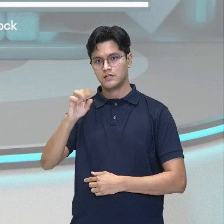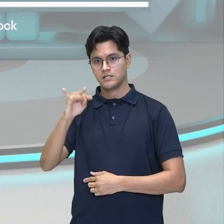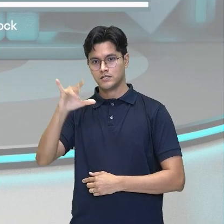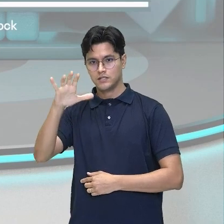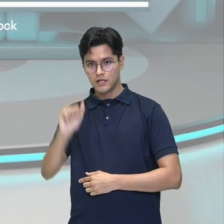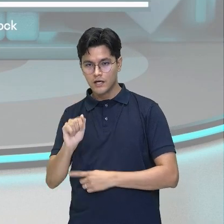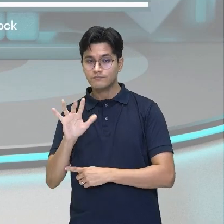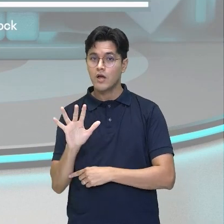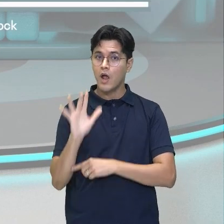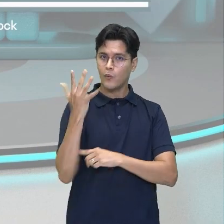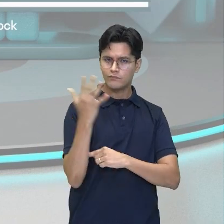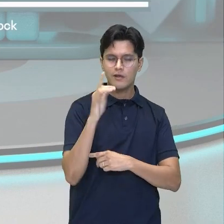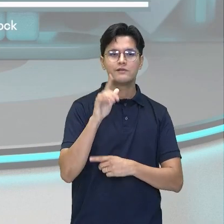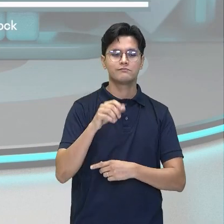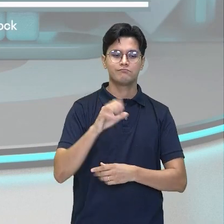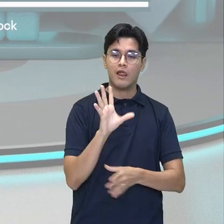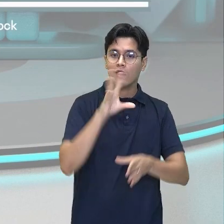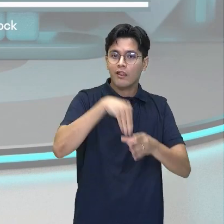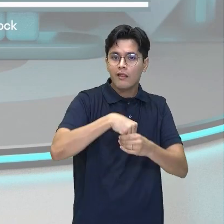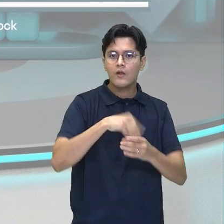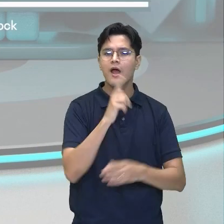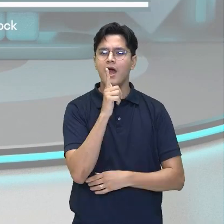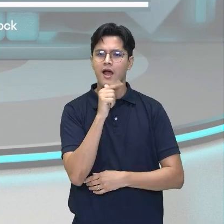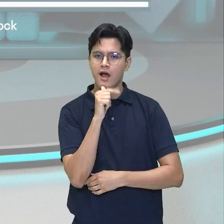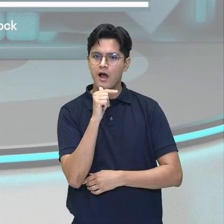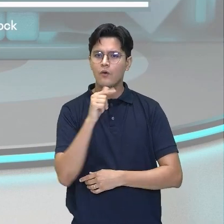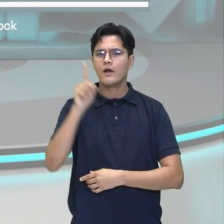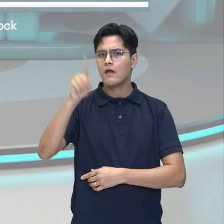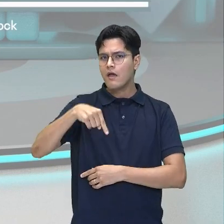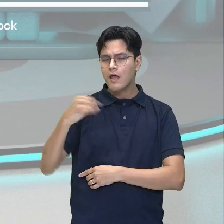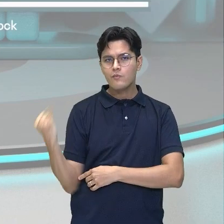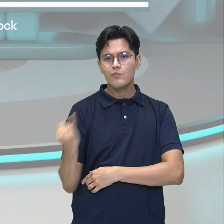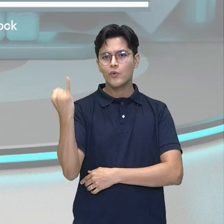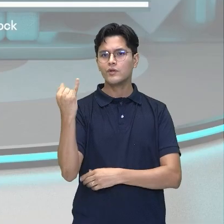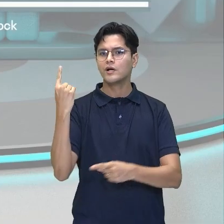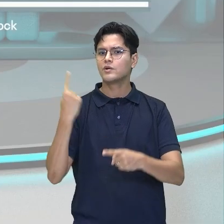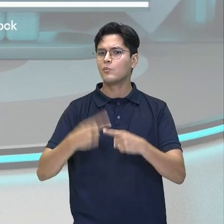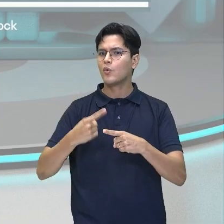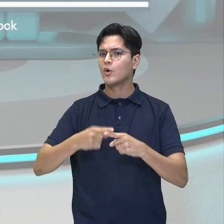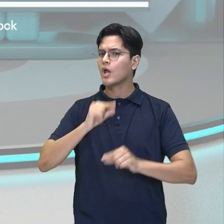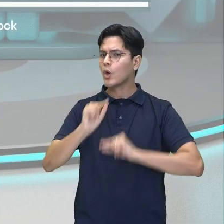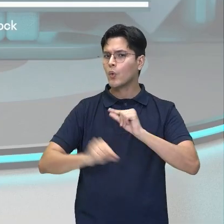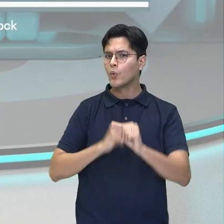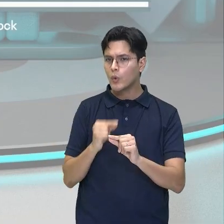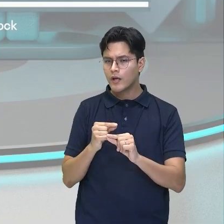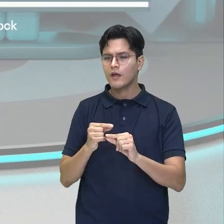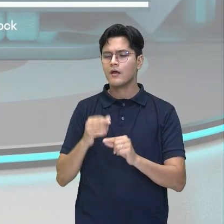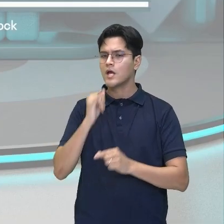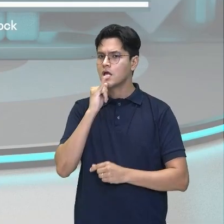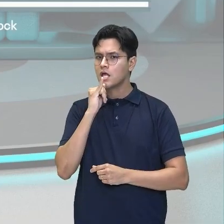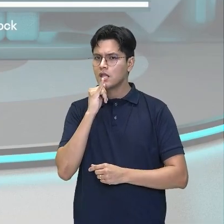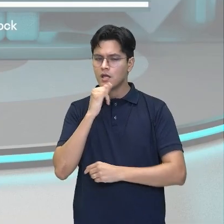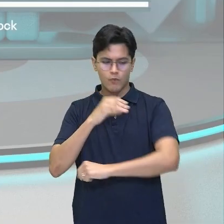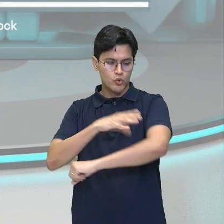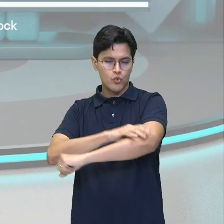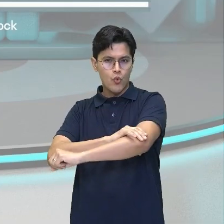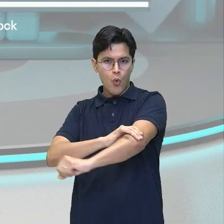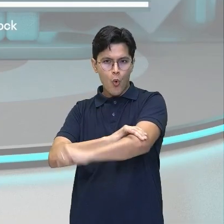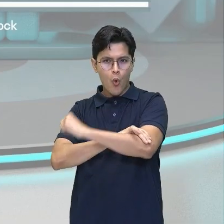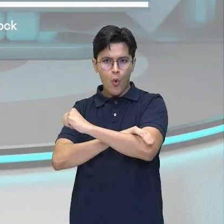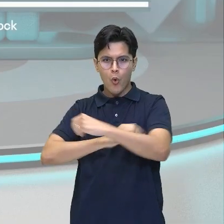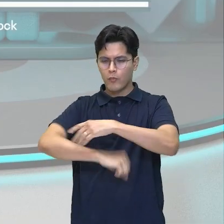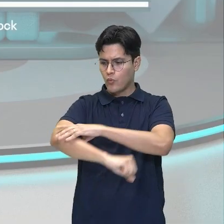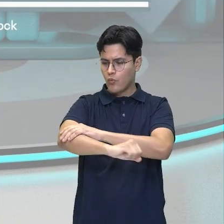super importante. Por quê? Porque ela diminui o impacto nas articulações. Então, principalmente pessoas que têm problema na